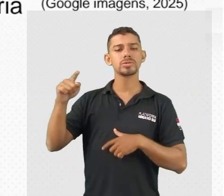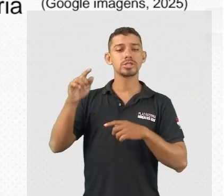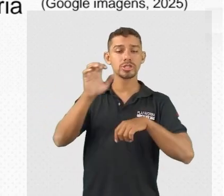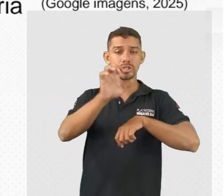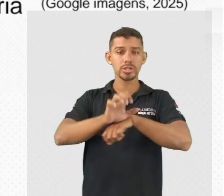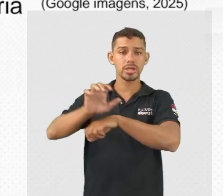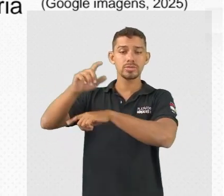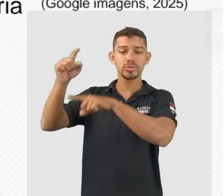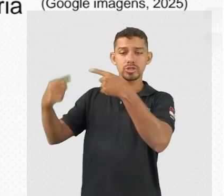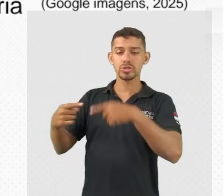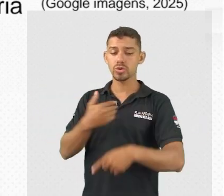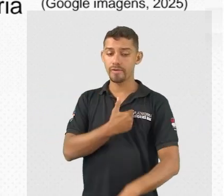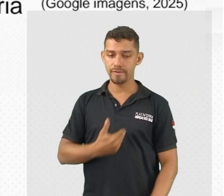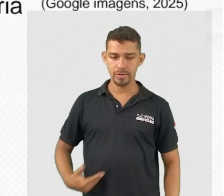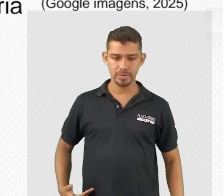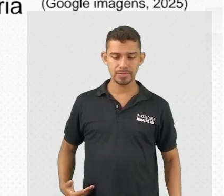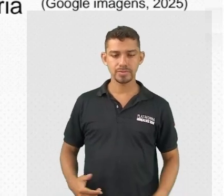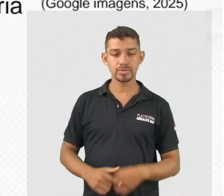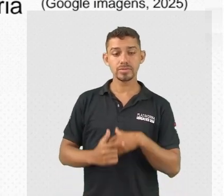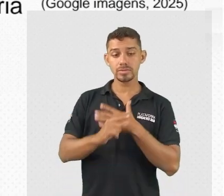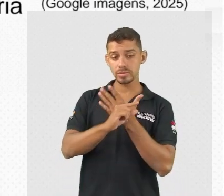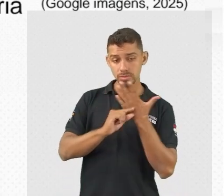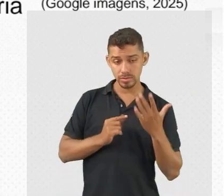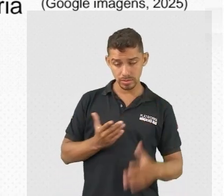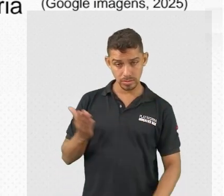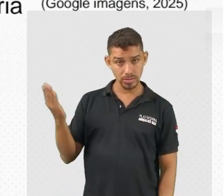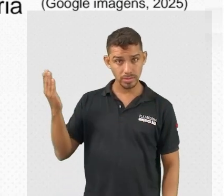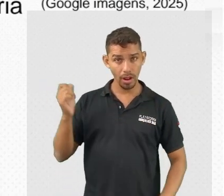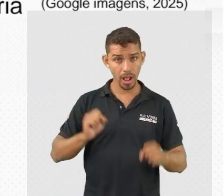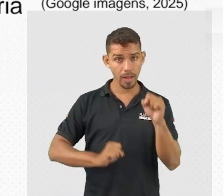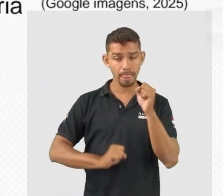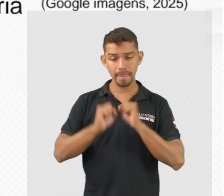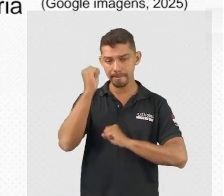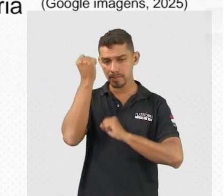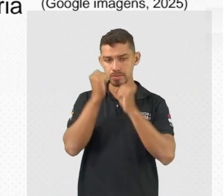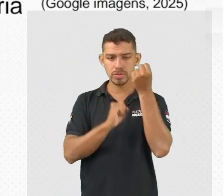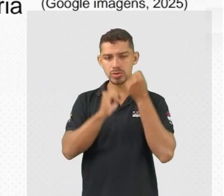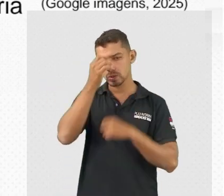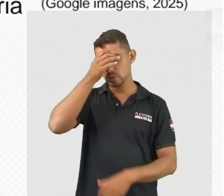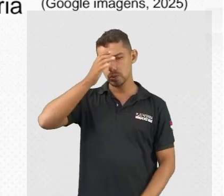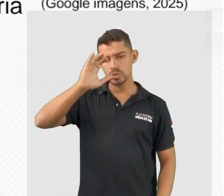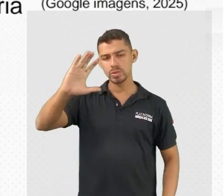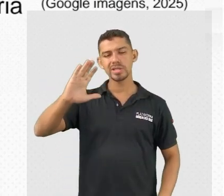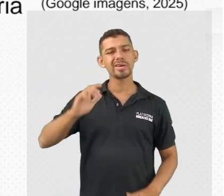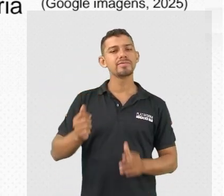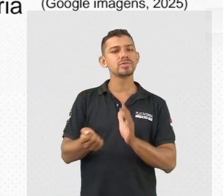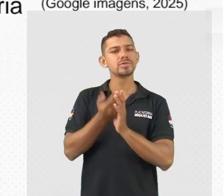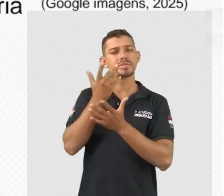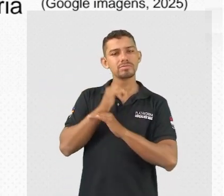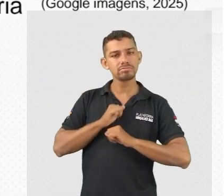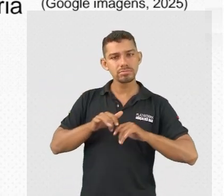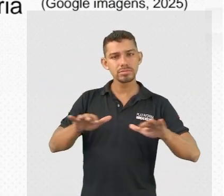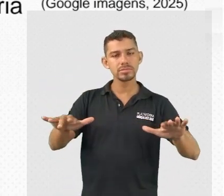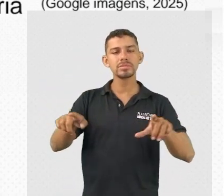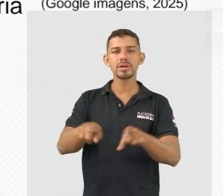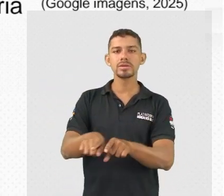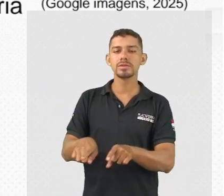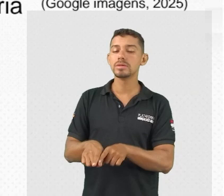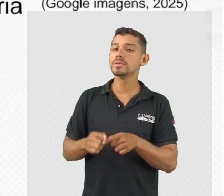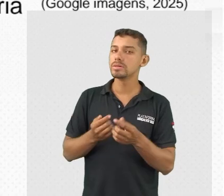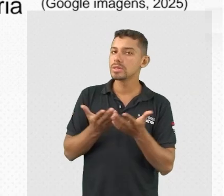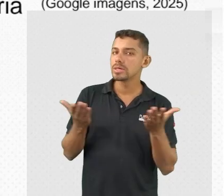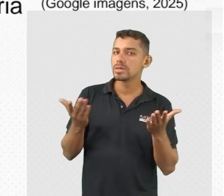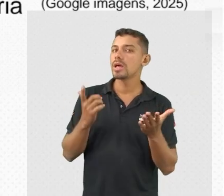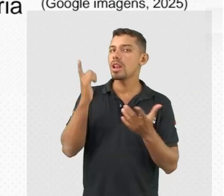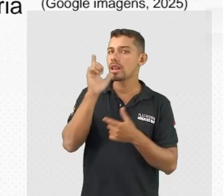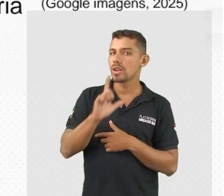política e governo, tá? Para esses autores, a indústria cultural refere-se à produção em massa de bens culturais